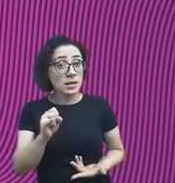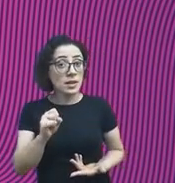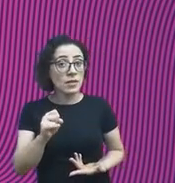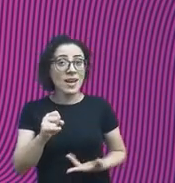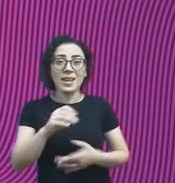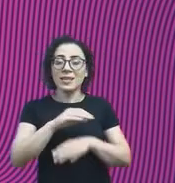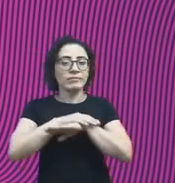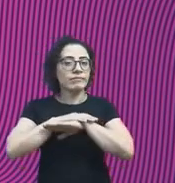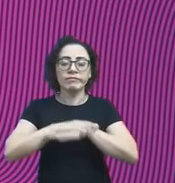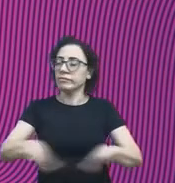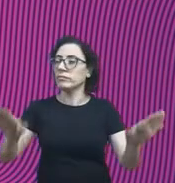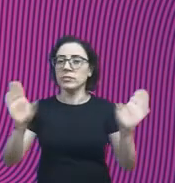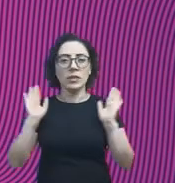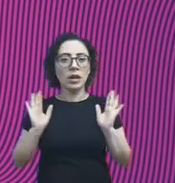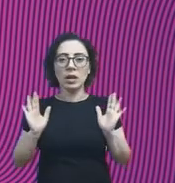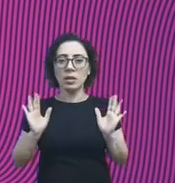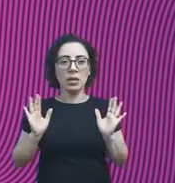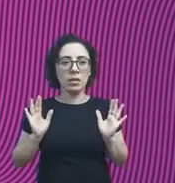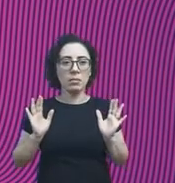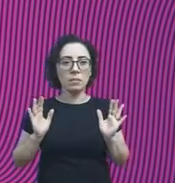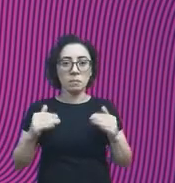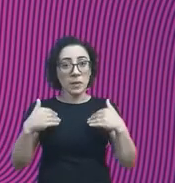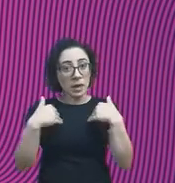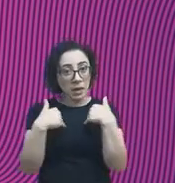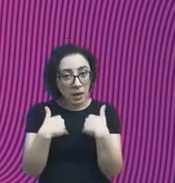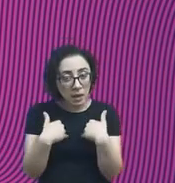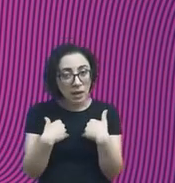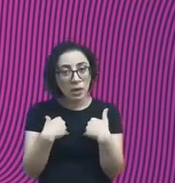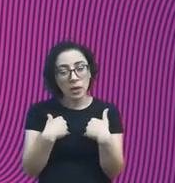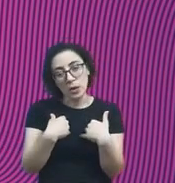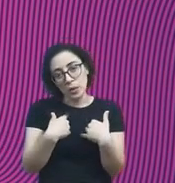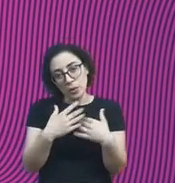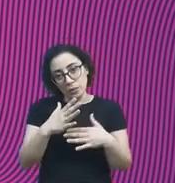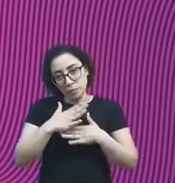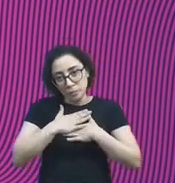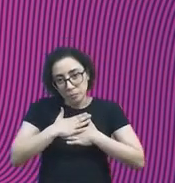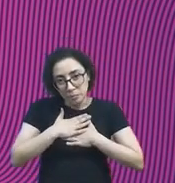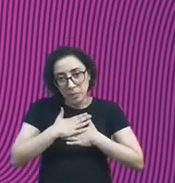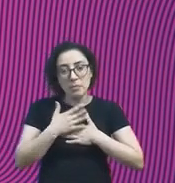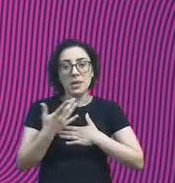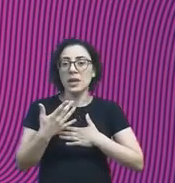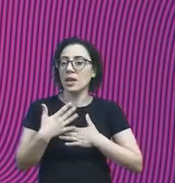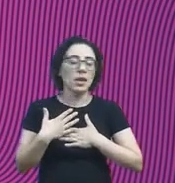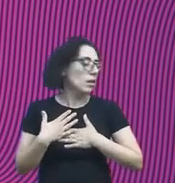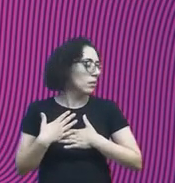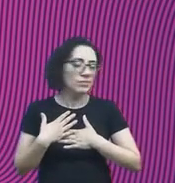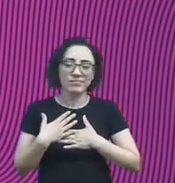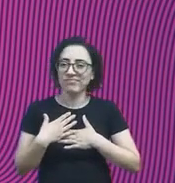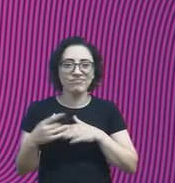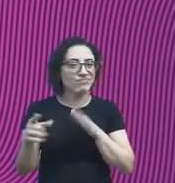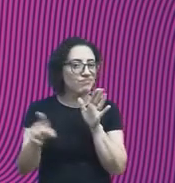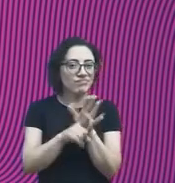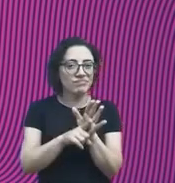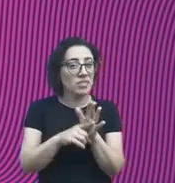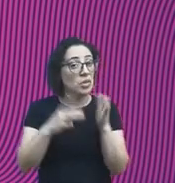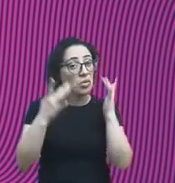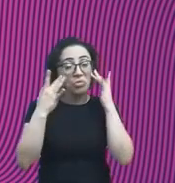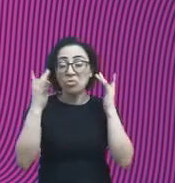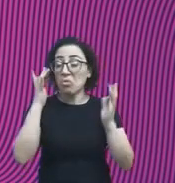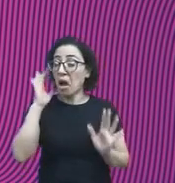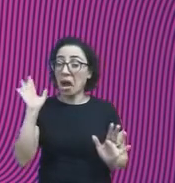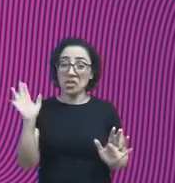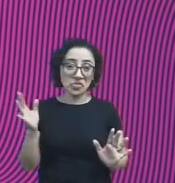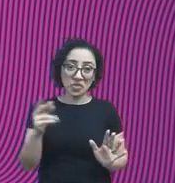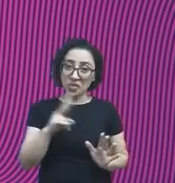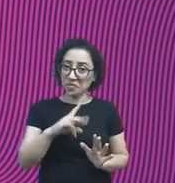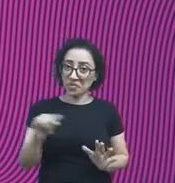Eu, pessoalmente, sou muito pessimista que isso possa acontecer. E vou dar um exemplo concreto.